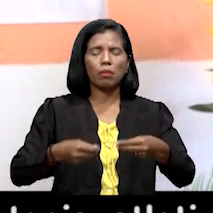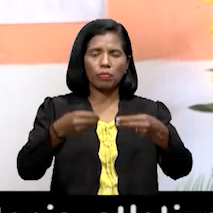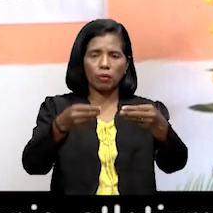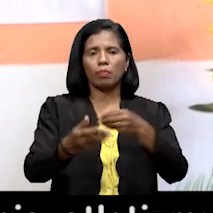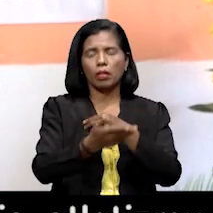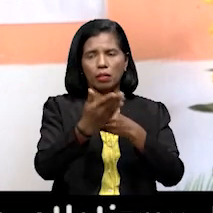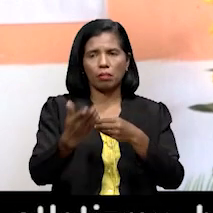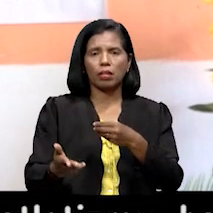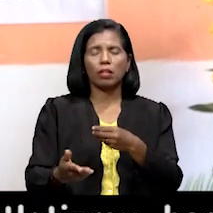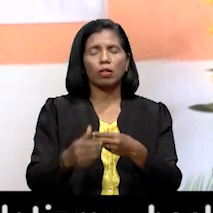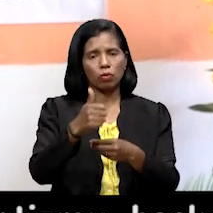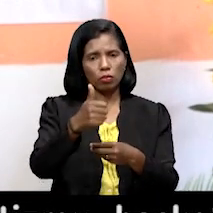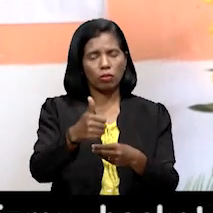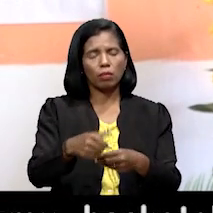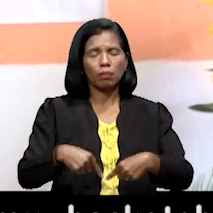kliu bai ha ita botser ni